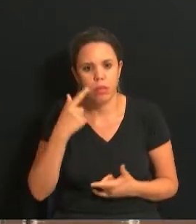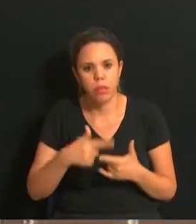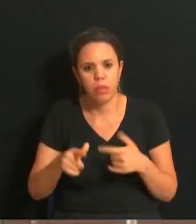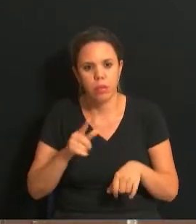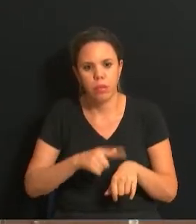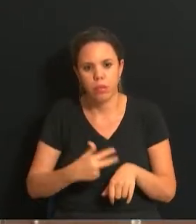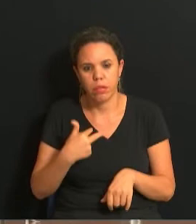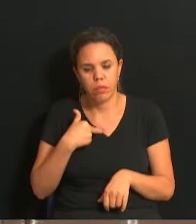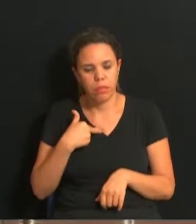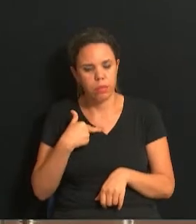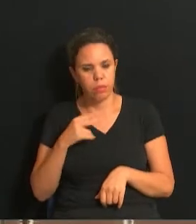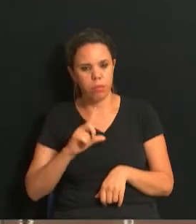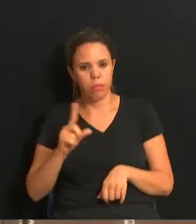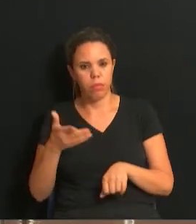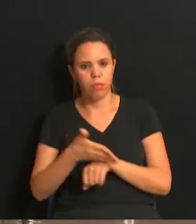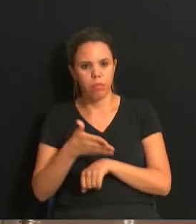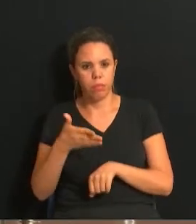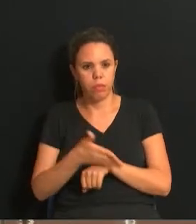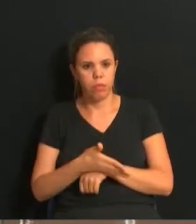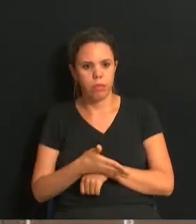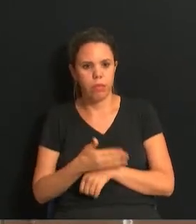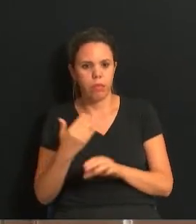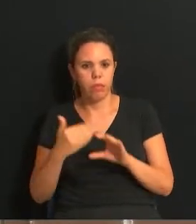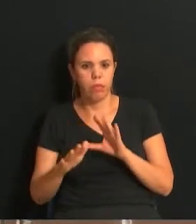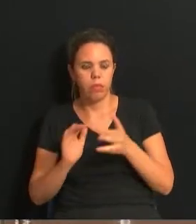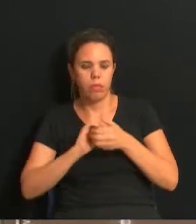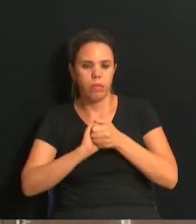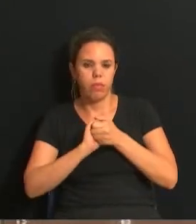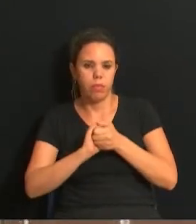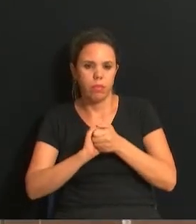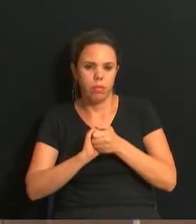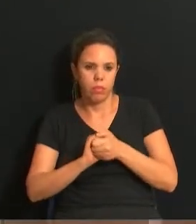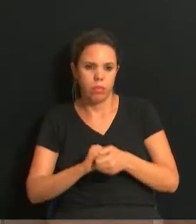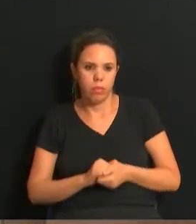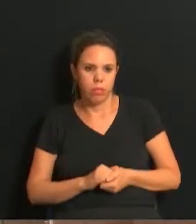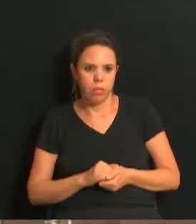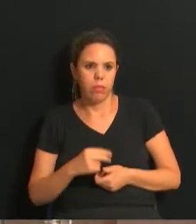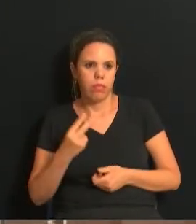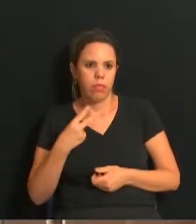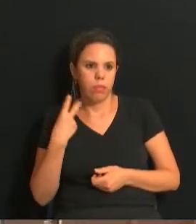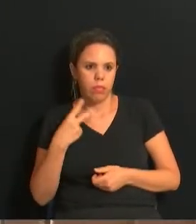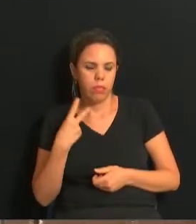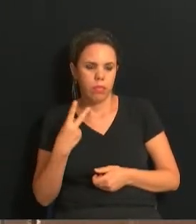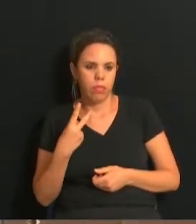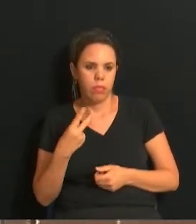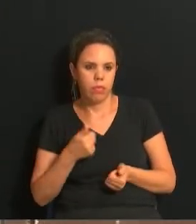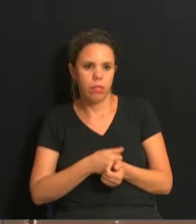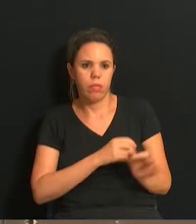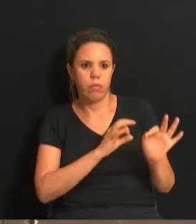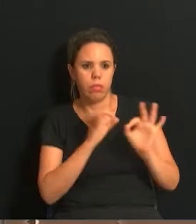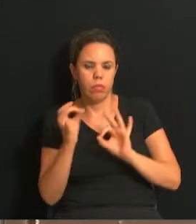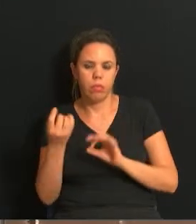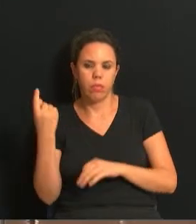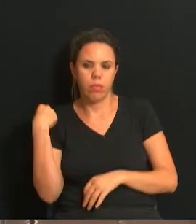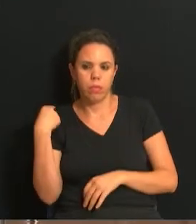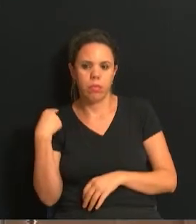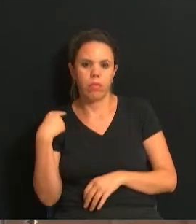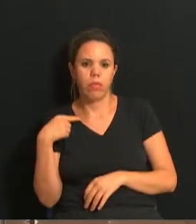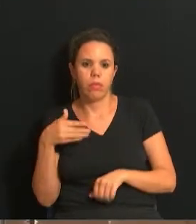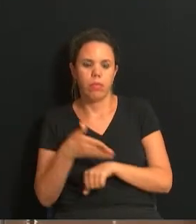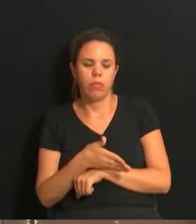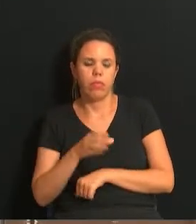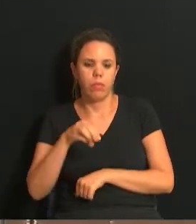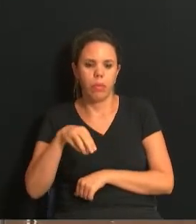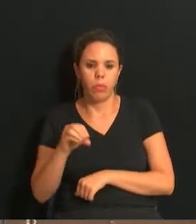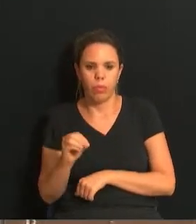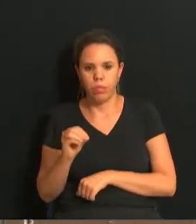não pôde participar, mas mandou uma saudação também. A vereadora Paola, que nos acompanhou também na visita do SEAMO e